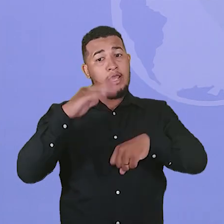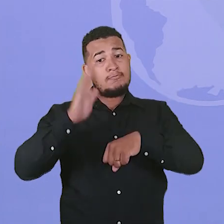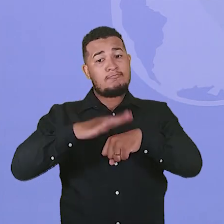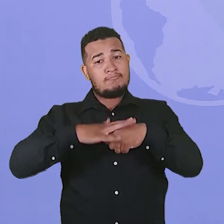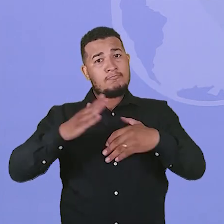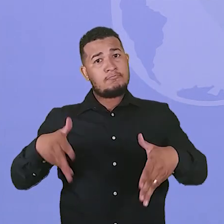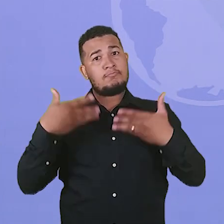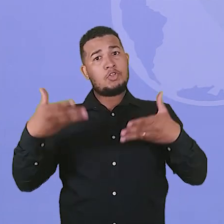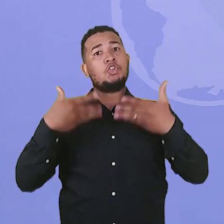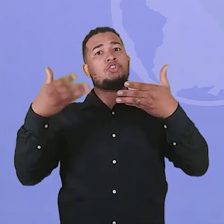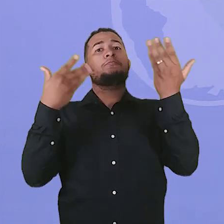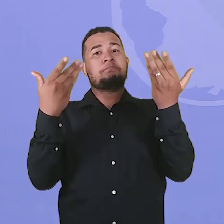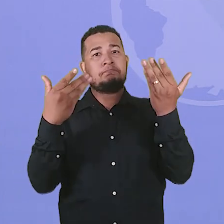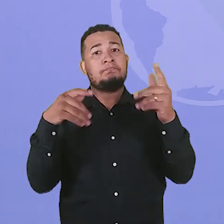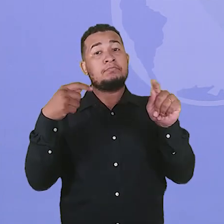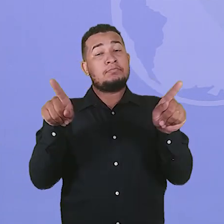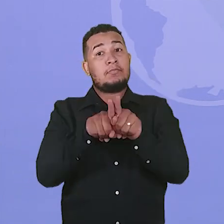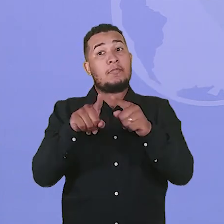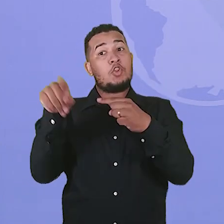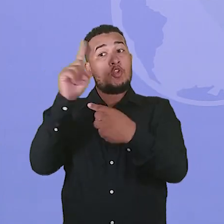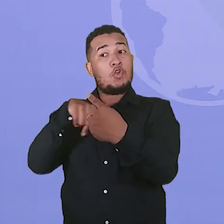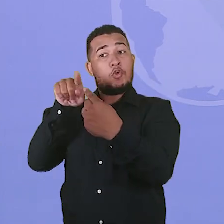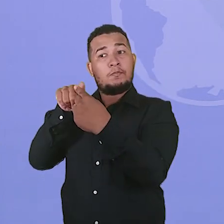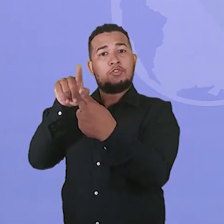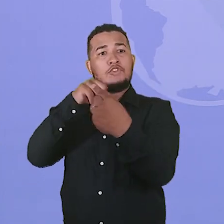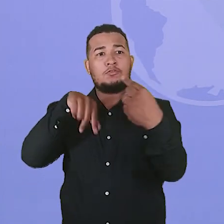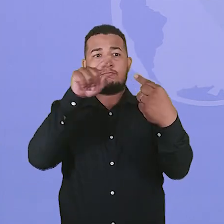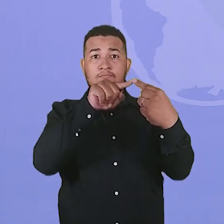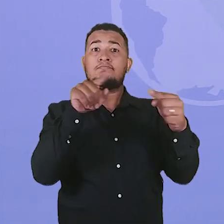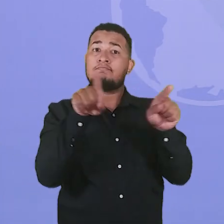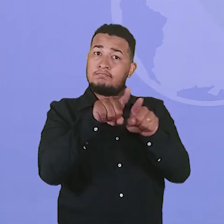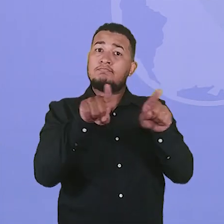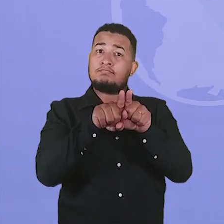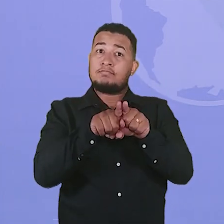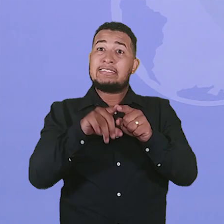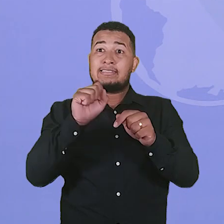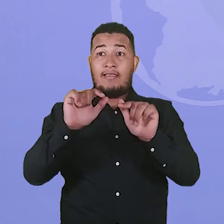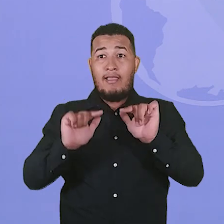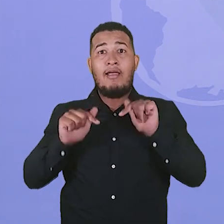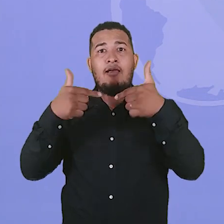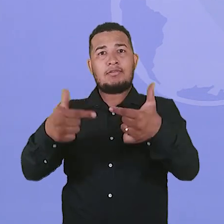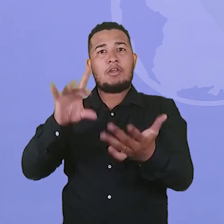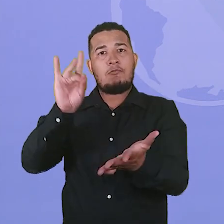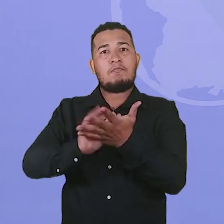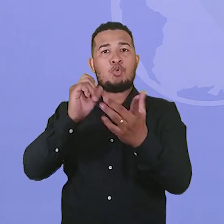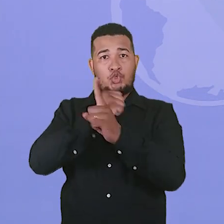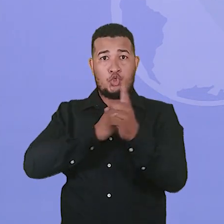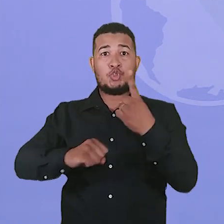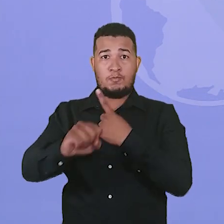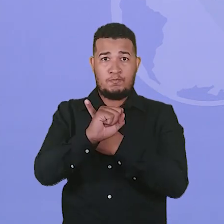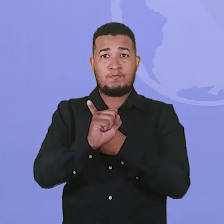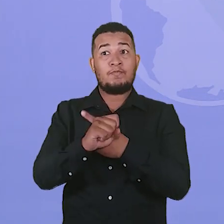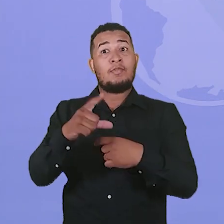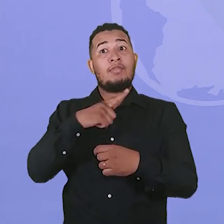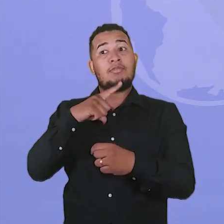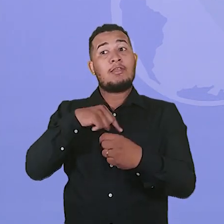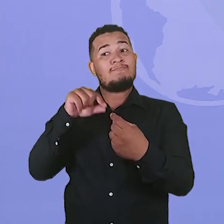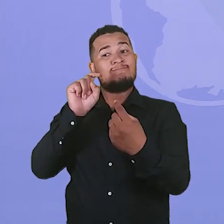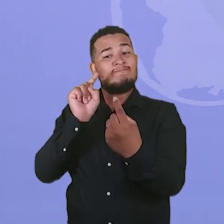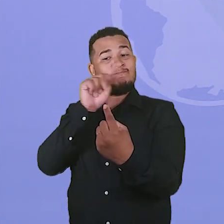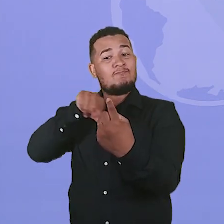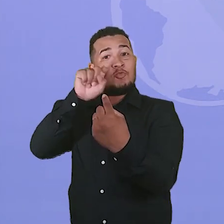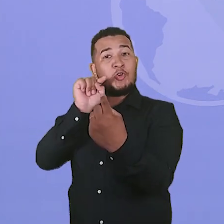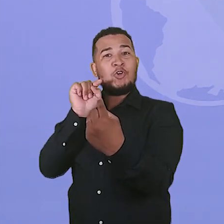próprias motivações, eles têm intenção. Então, em toda ação social, existe